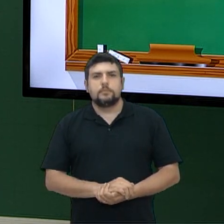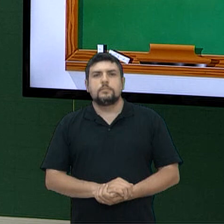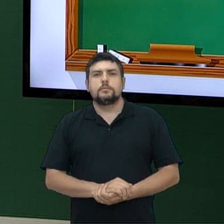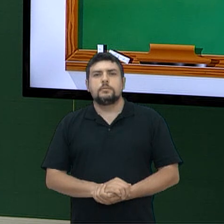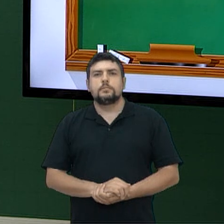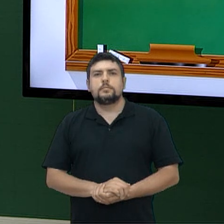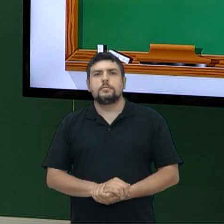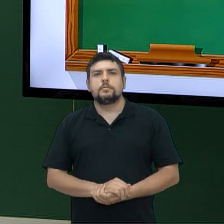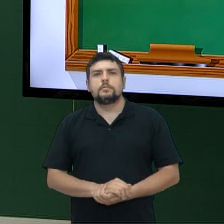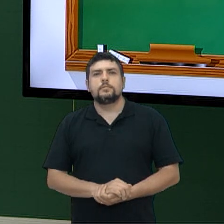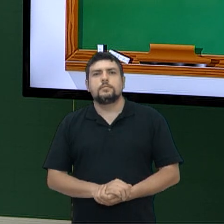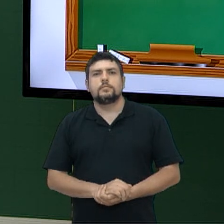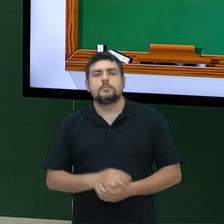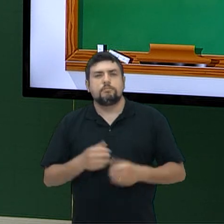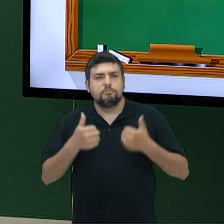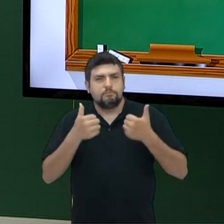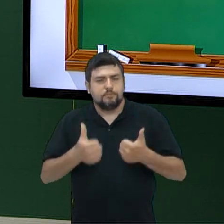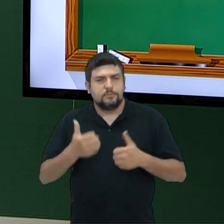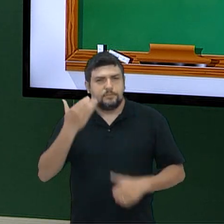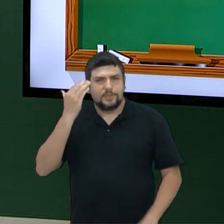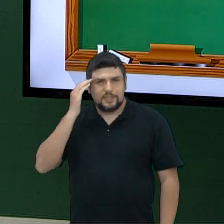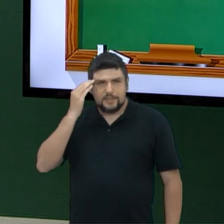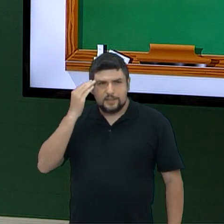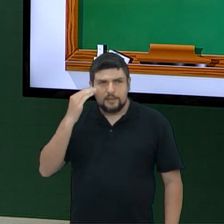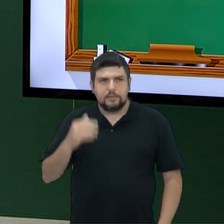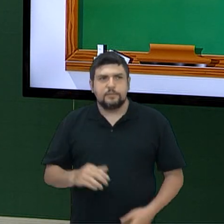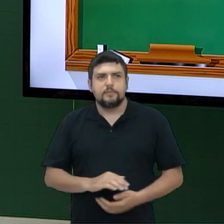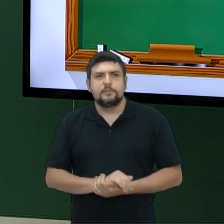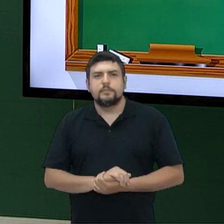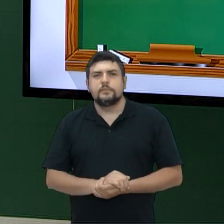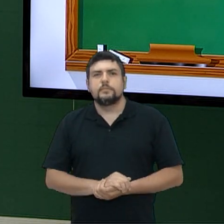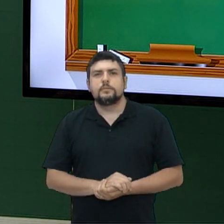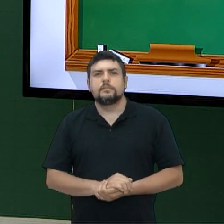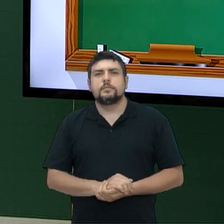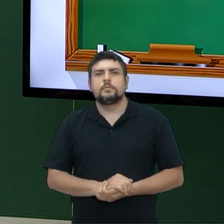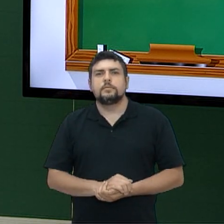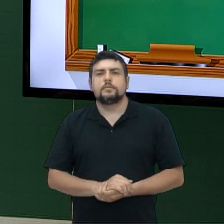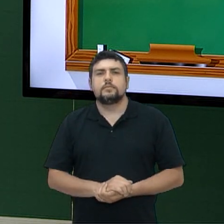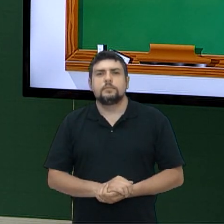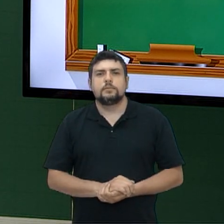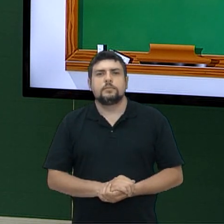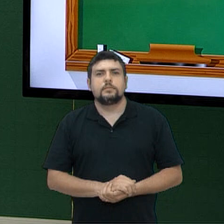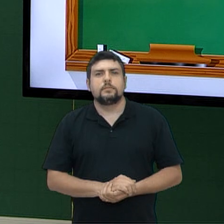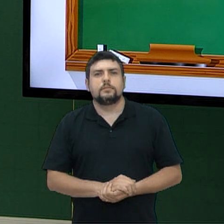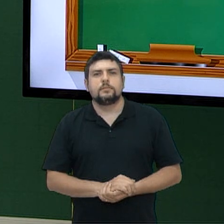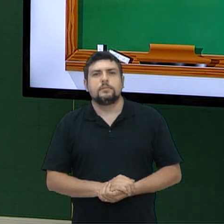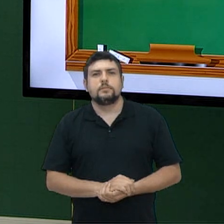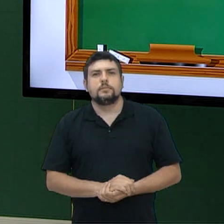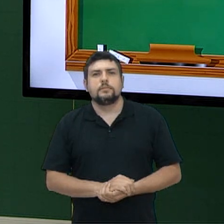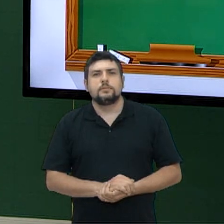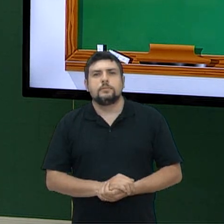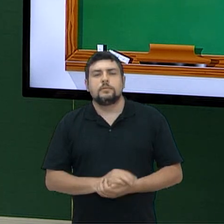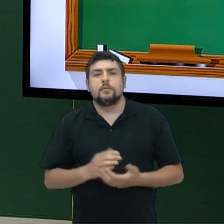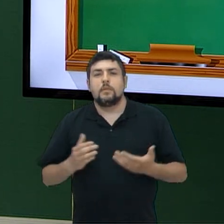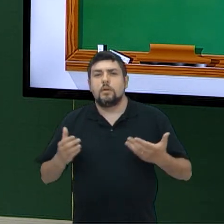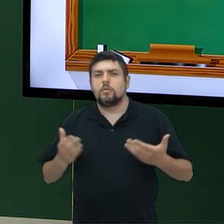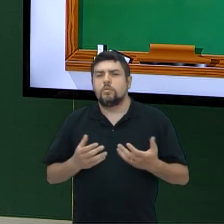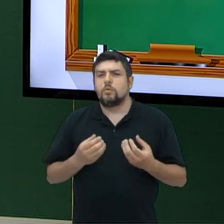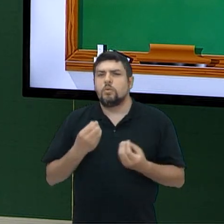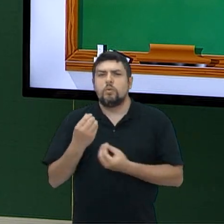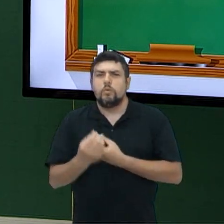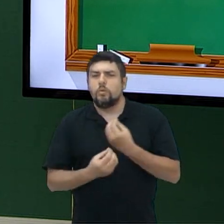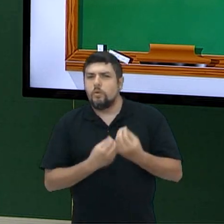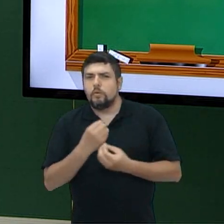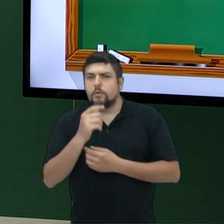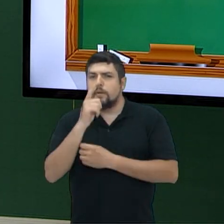estrutural. Beleza? Tranquilo? E para finalizar, galerinha, vamos fazer aqui comigo a molécula